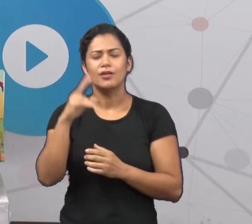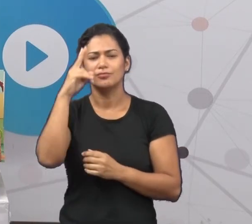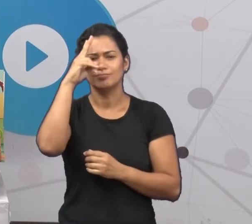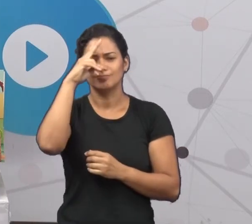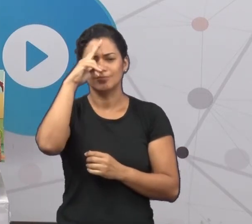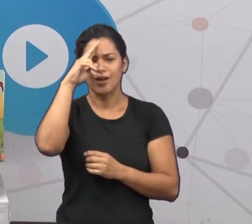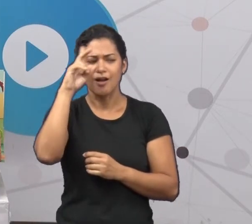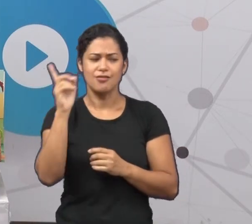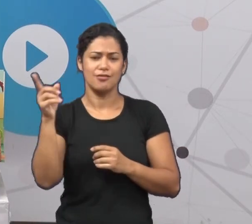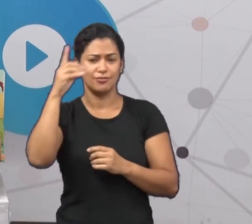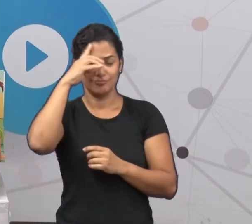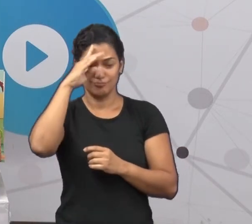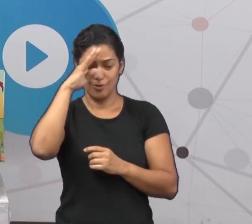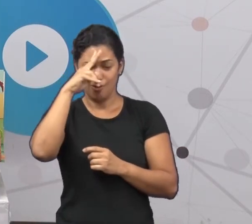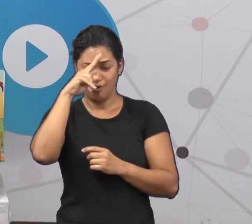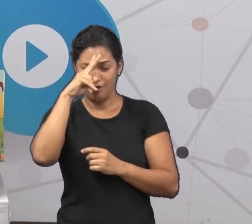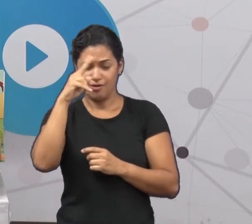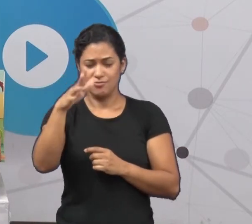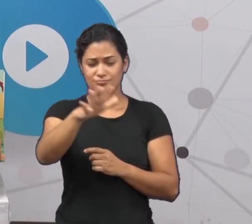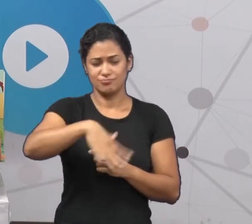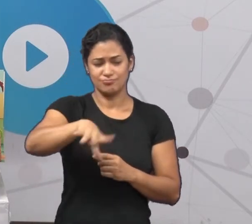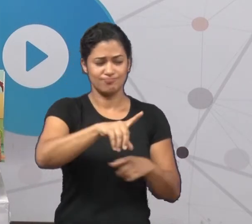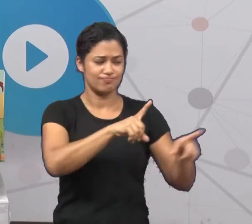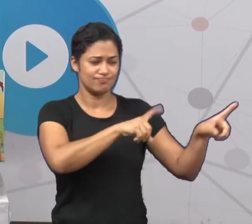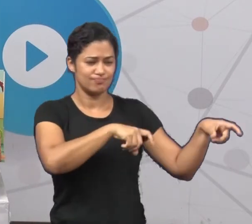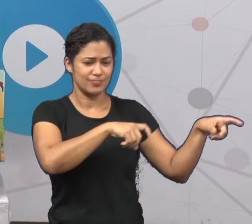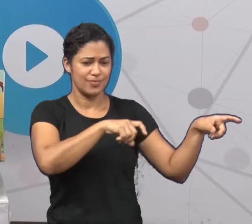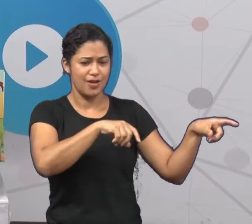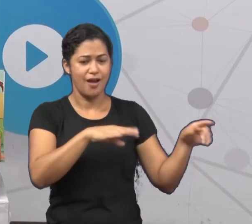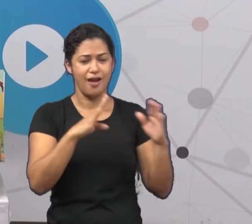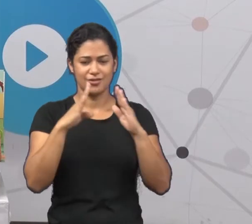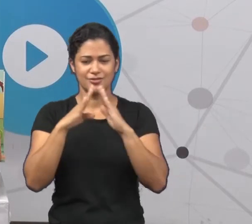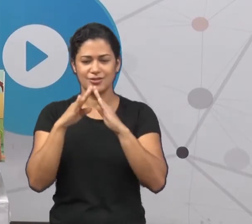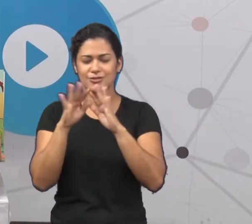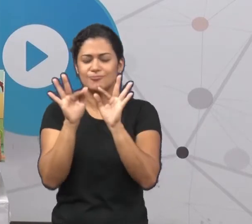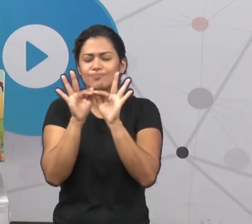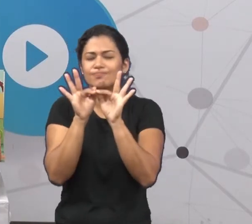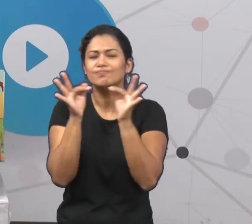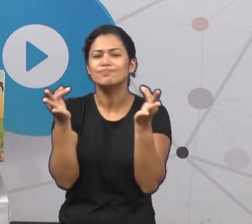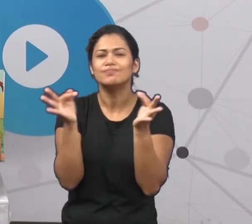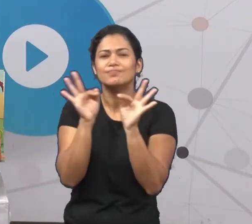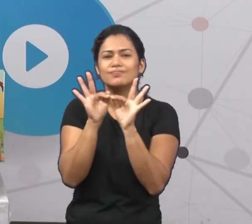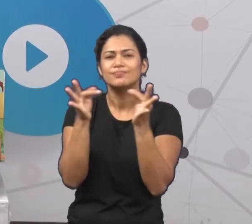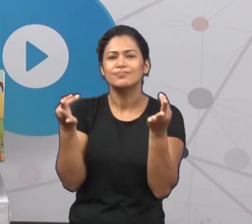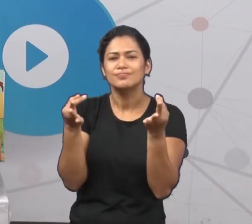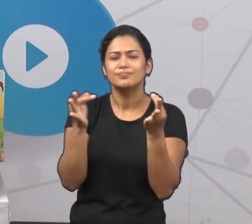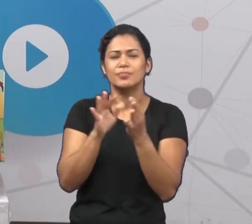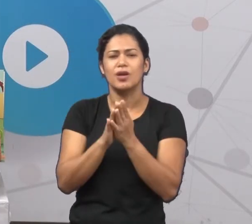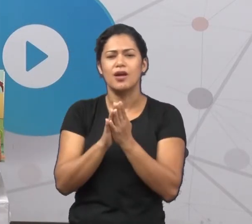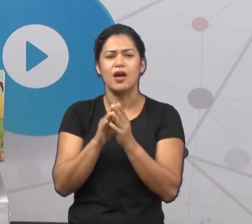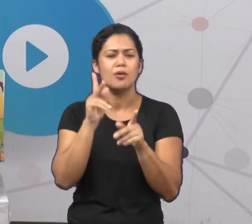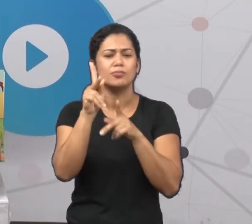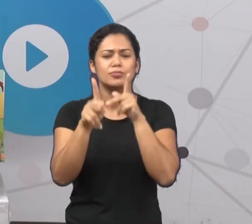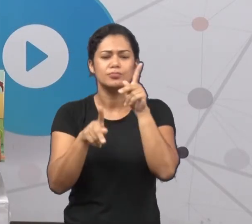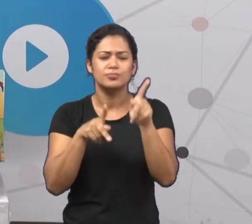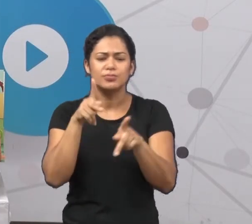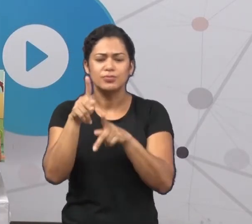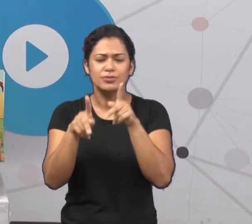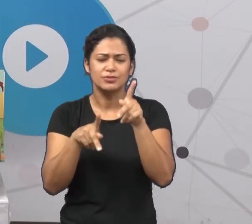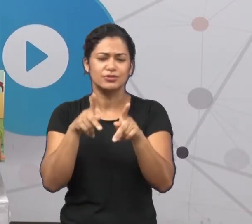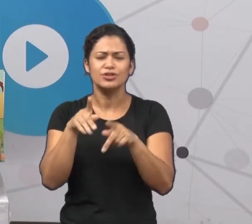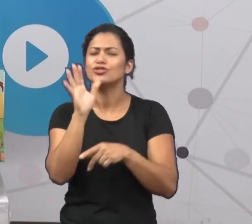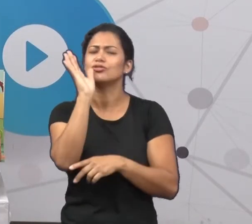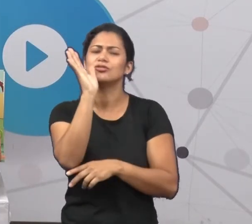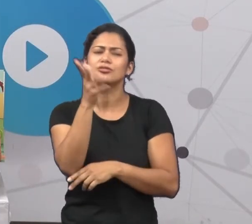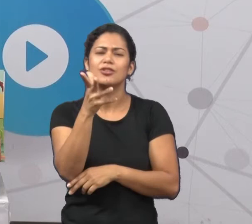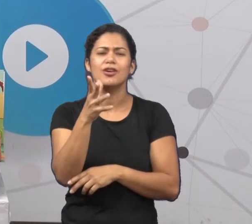Lembrando que lá na zona rural, as casas são um pouco mais simples. O povo da zona rural já vive em contato